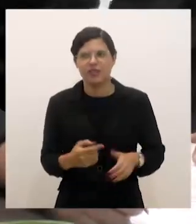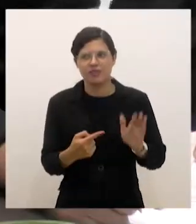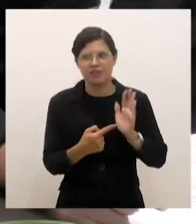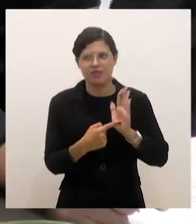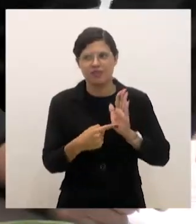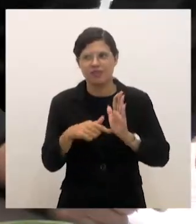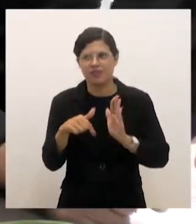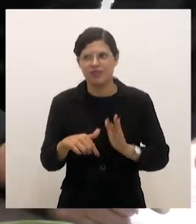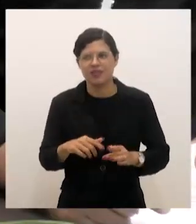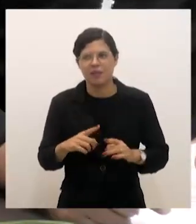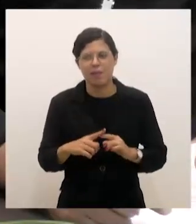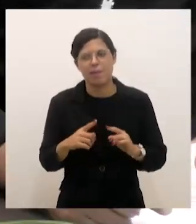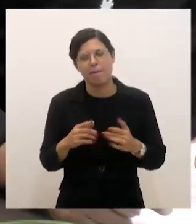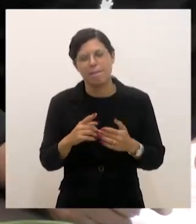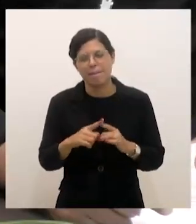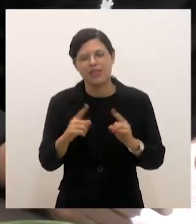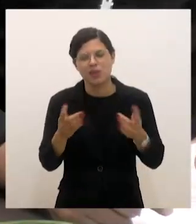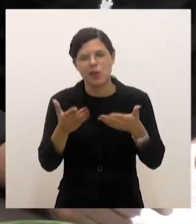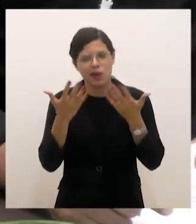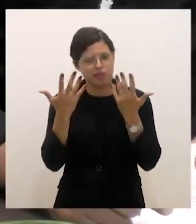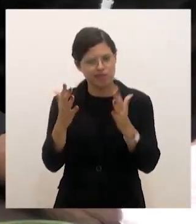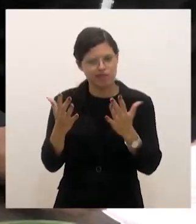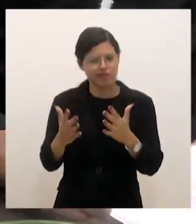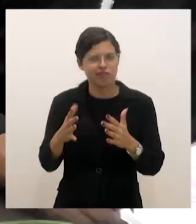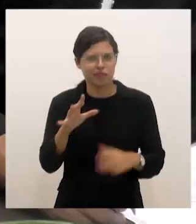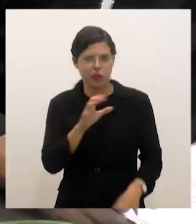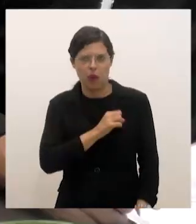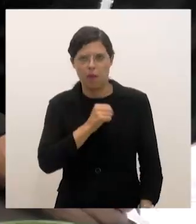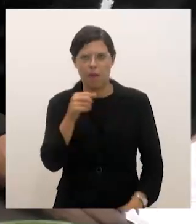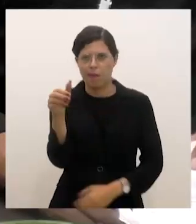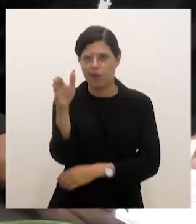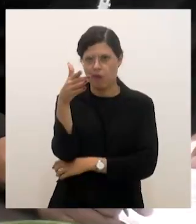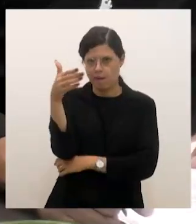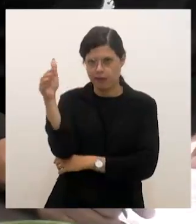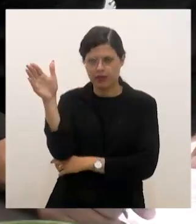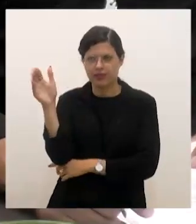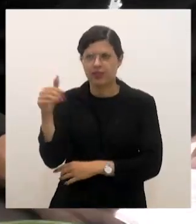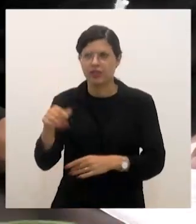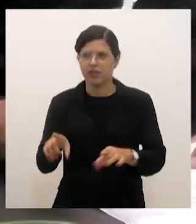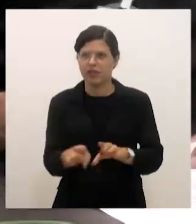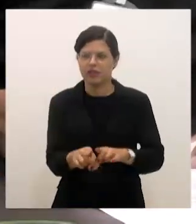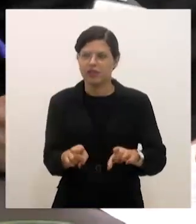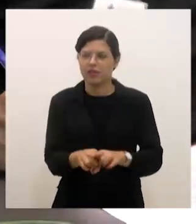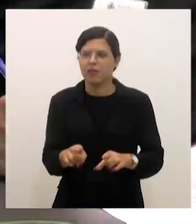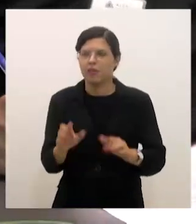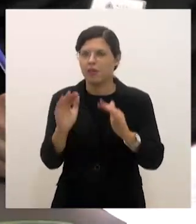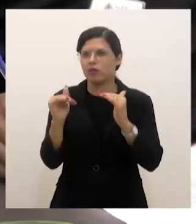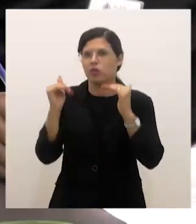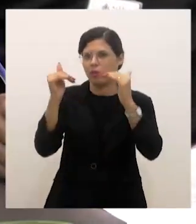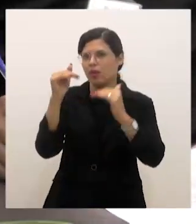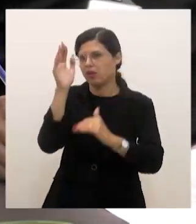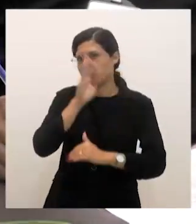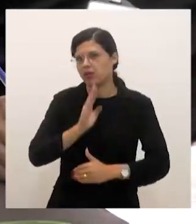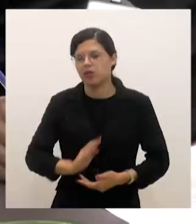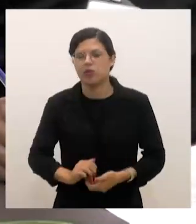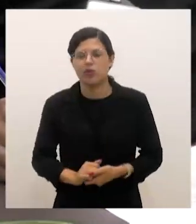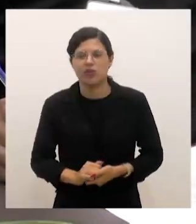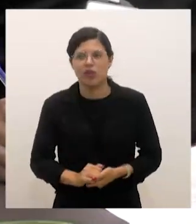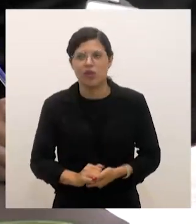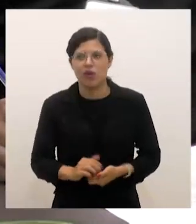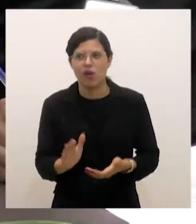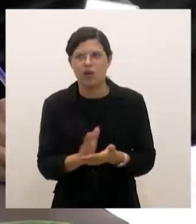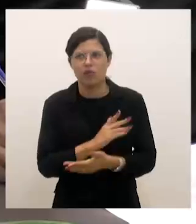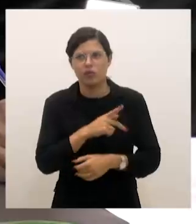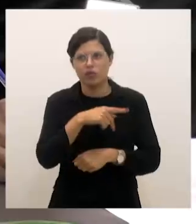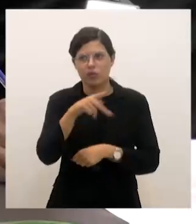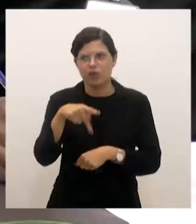aqui. Mas eu quero saudar o vosso apreço pela bandeira e pela soberania nacional, que alguns